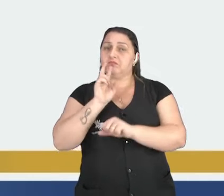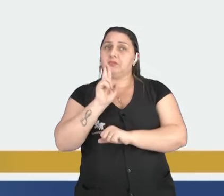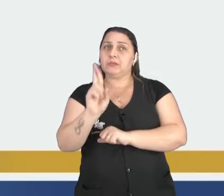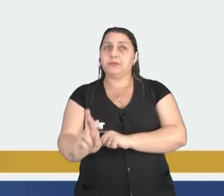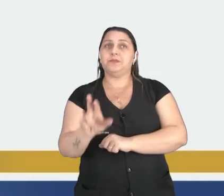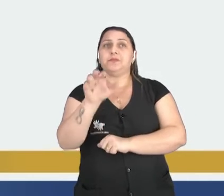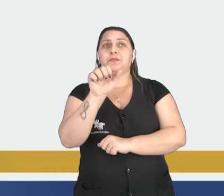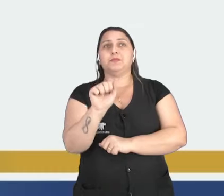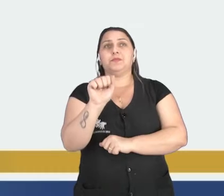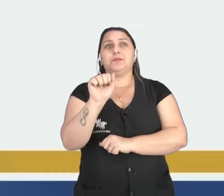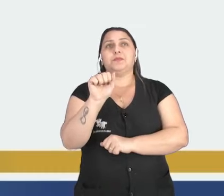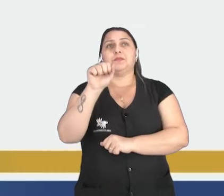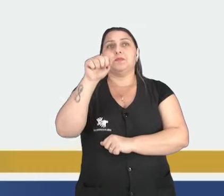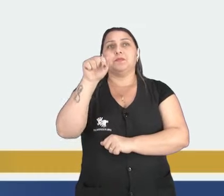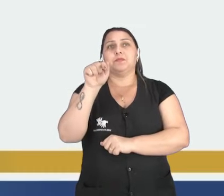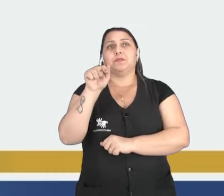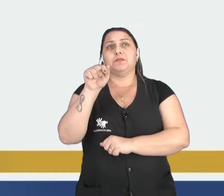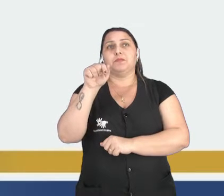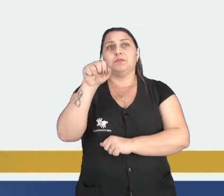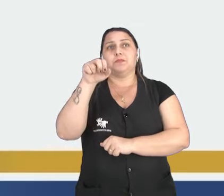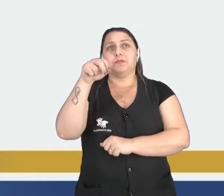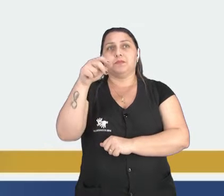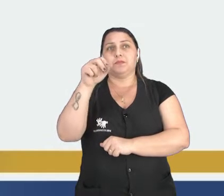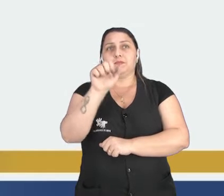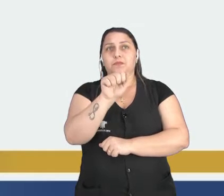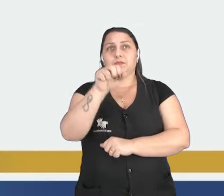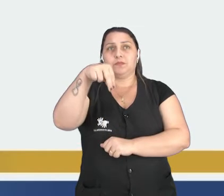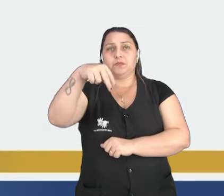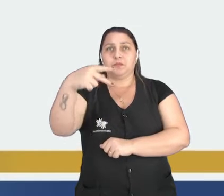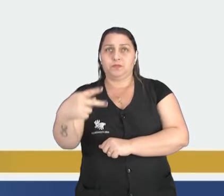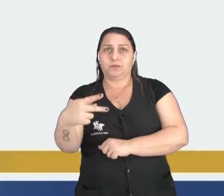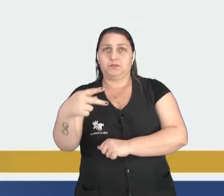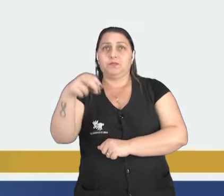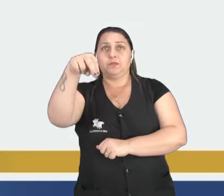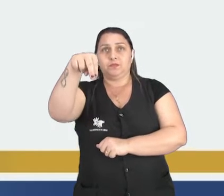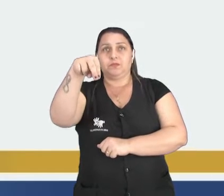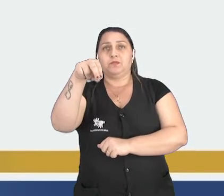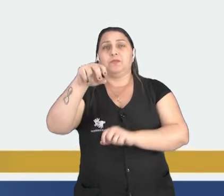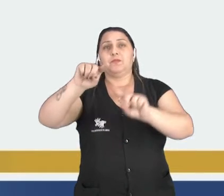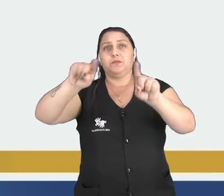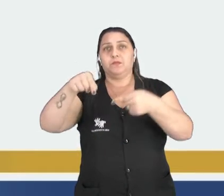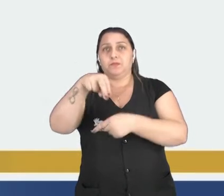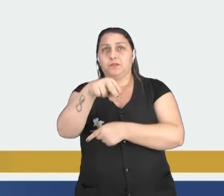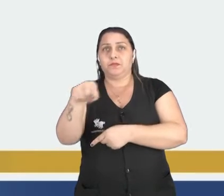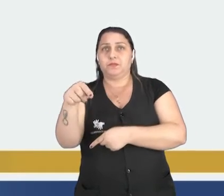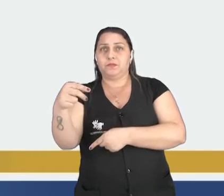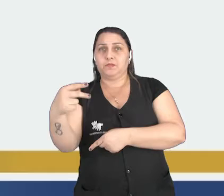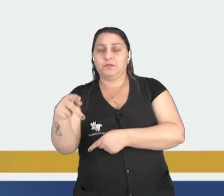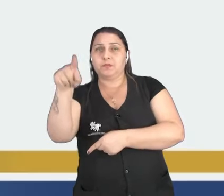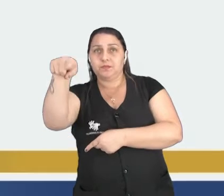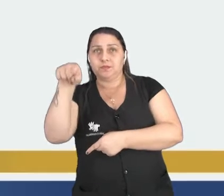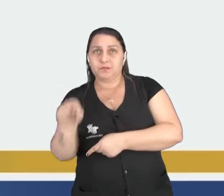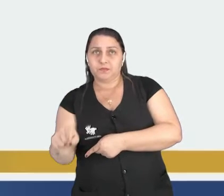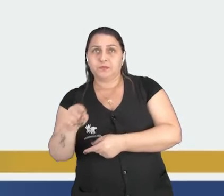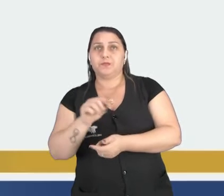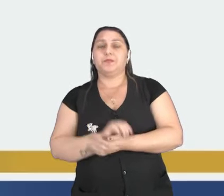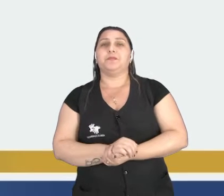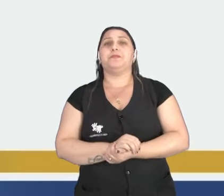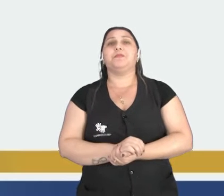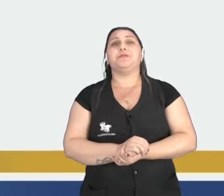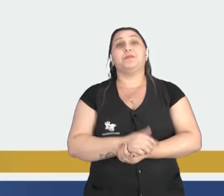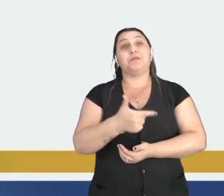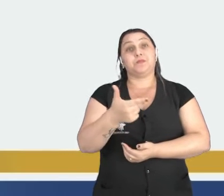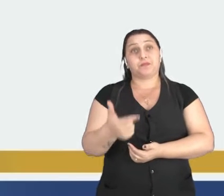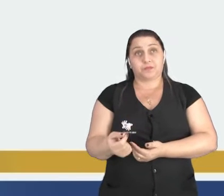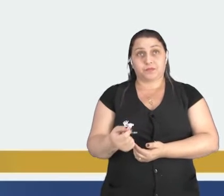A n, p é n fatorial sobre n menos p fatorial. O n aqui é 20, eu tenho 20